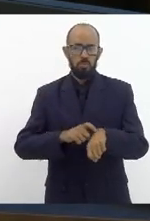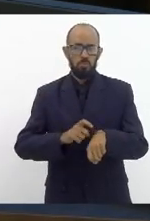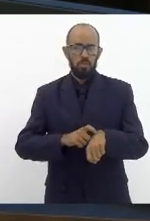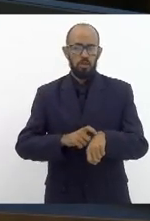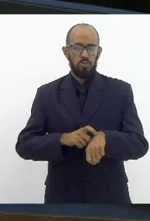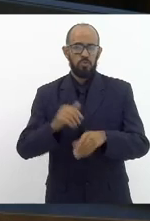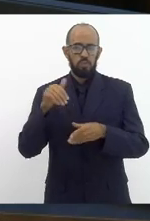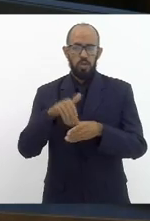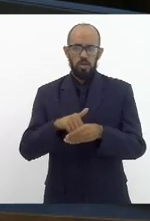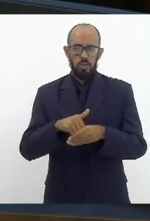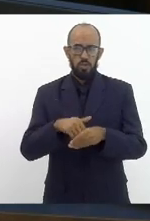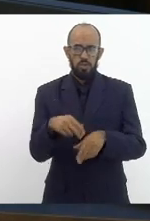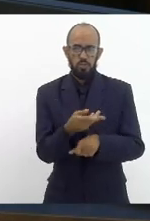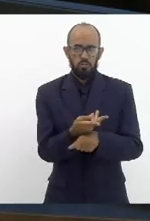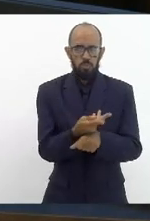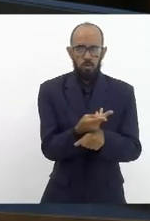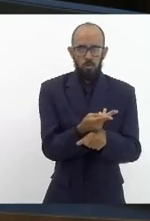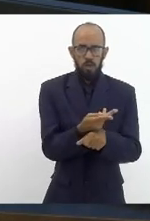procurar aqueles que